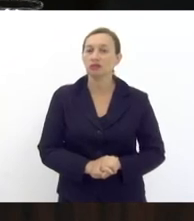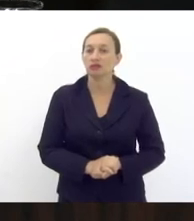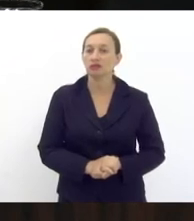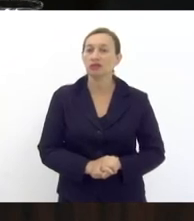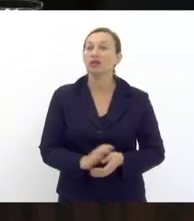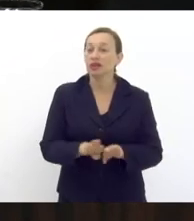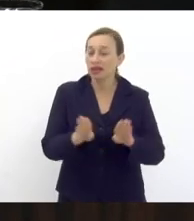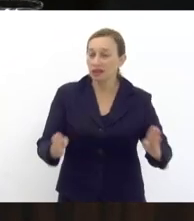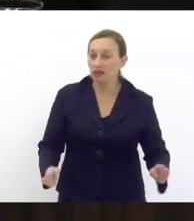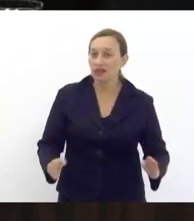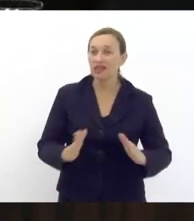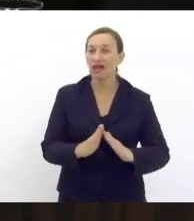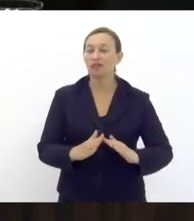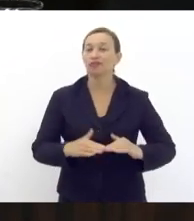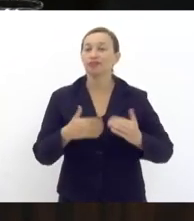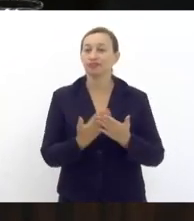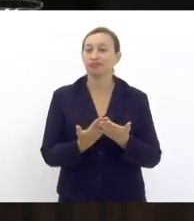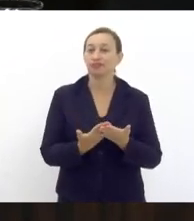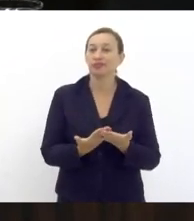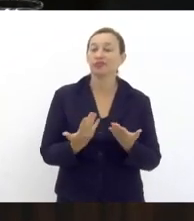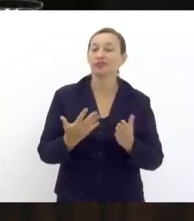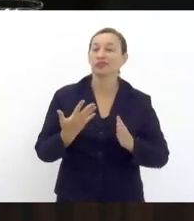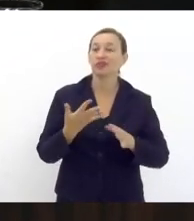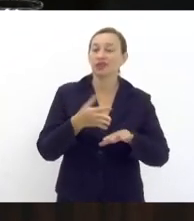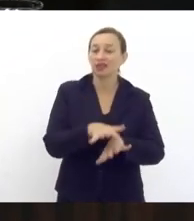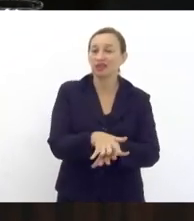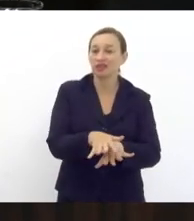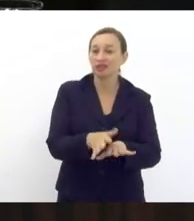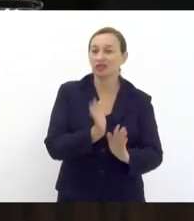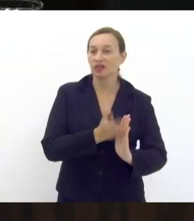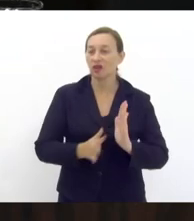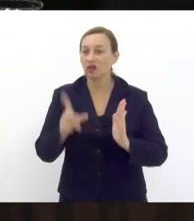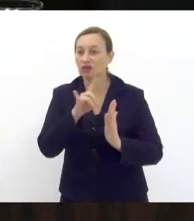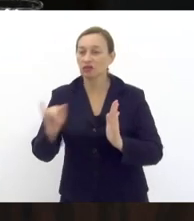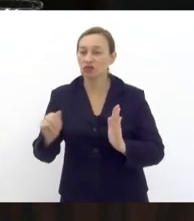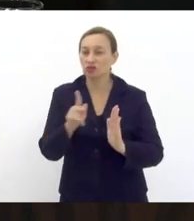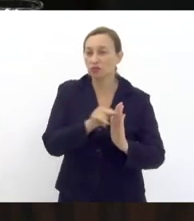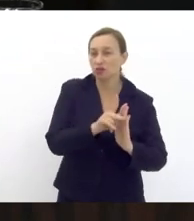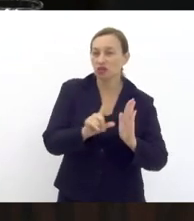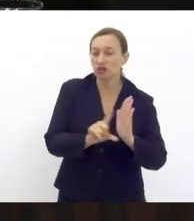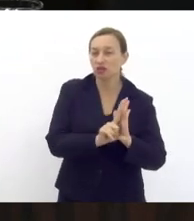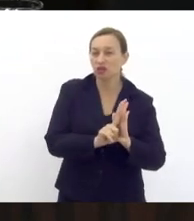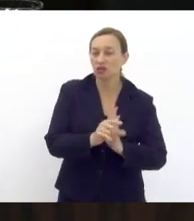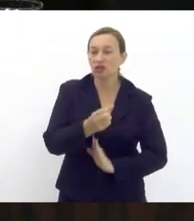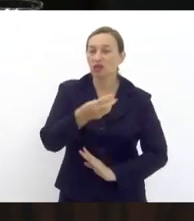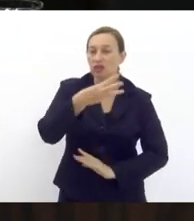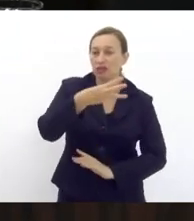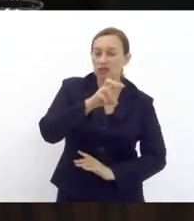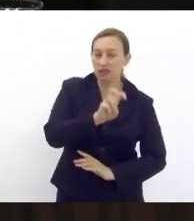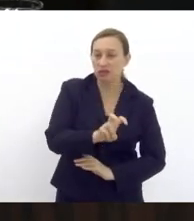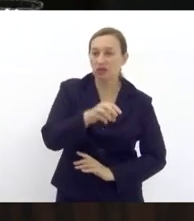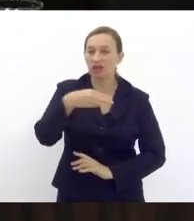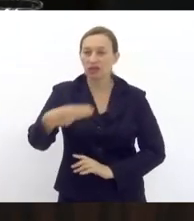Há sobre a mesa requerimento de inclusão na ordem do dia do projeto de lei número